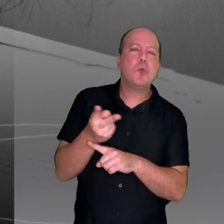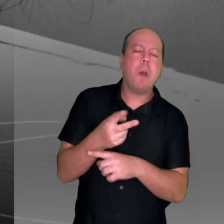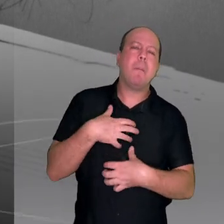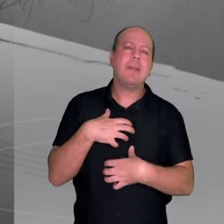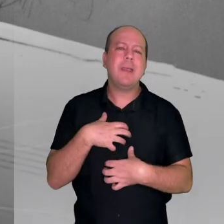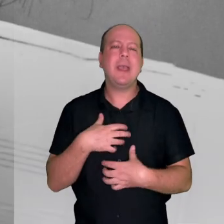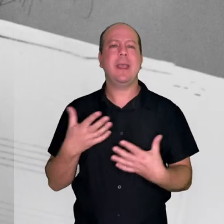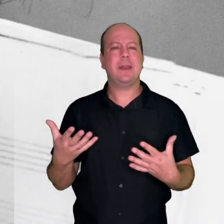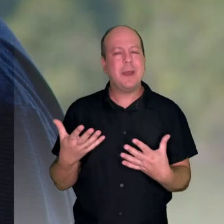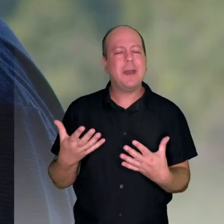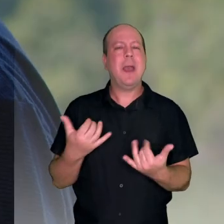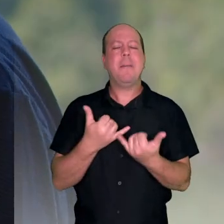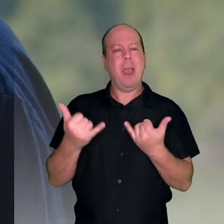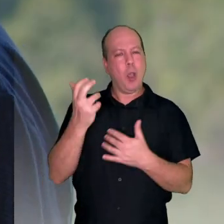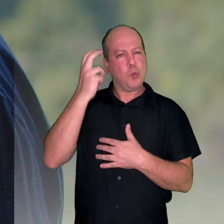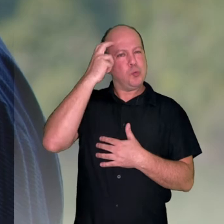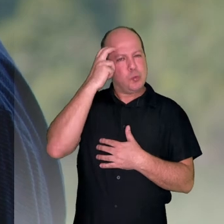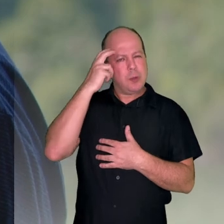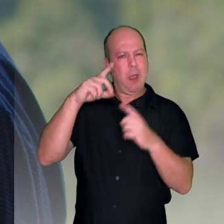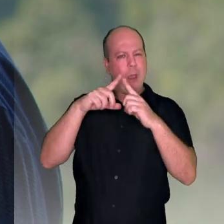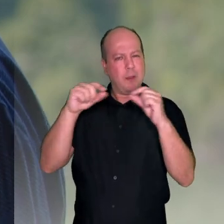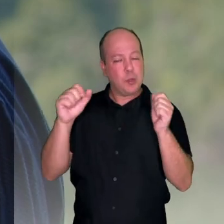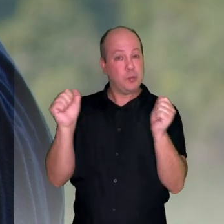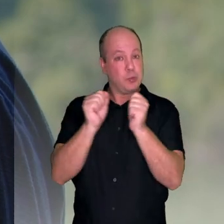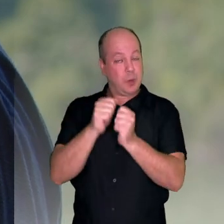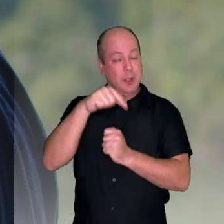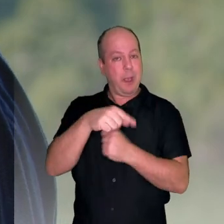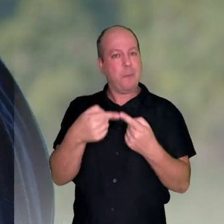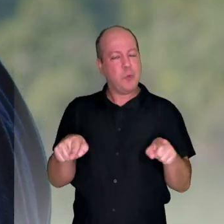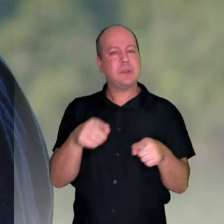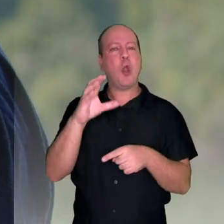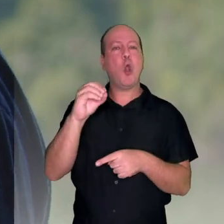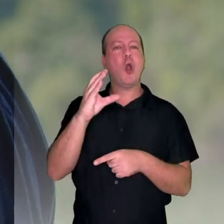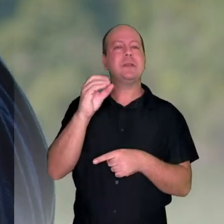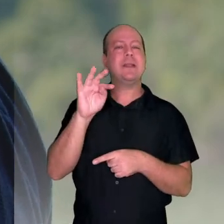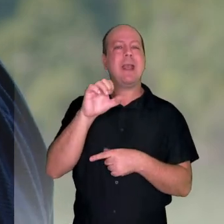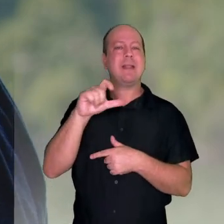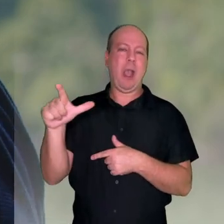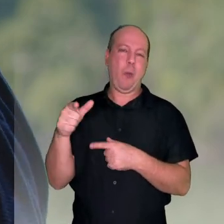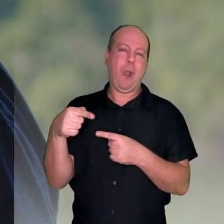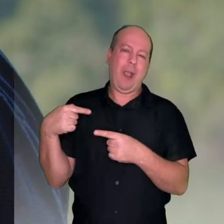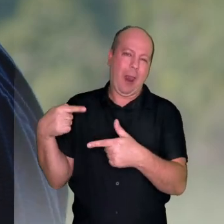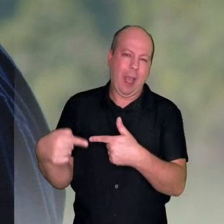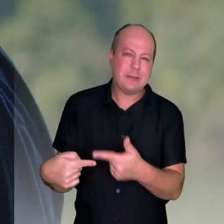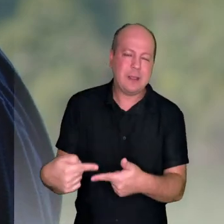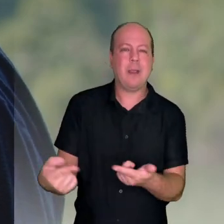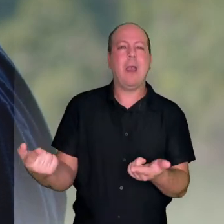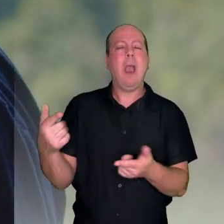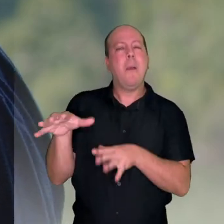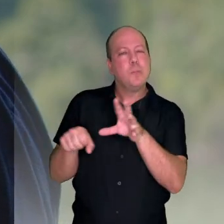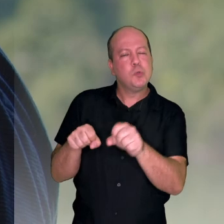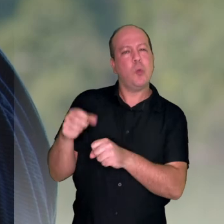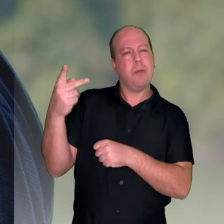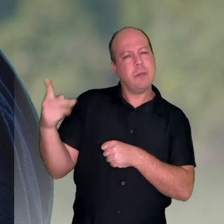uma maneira de casar a cultura japonesa com a música ocidental, chamada música clássica ocidental. Ele foi buscar um